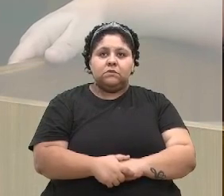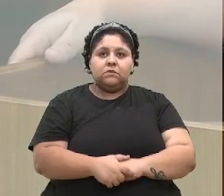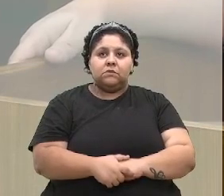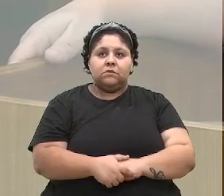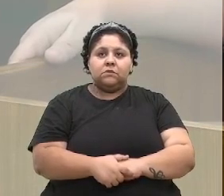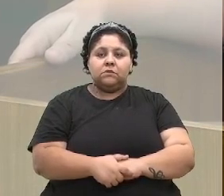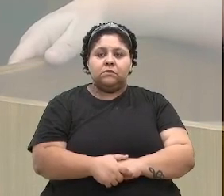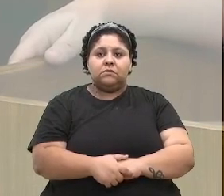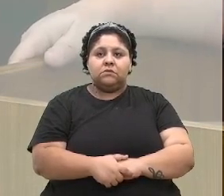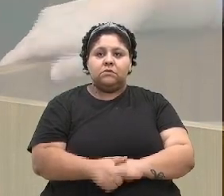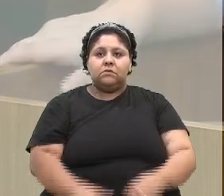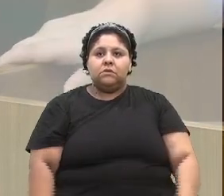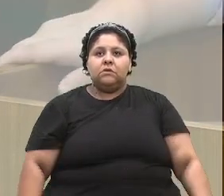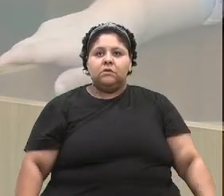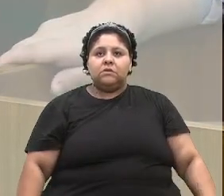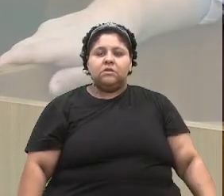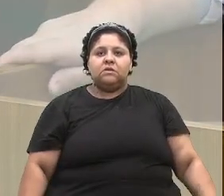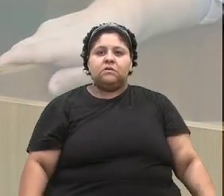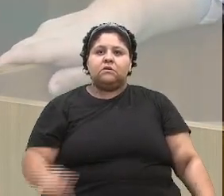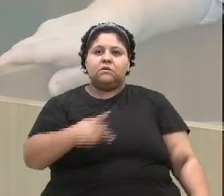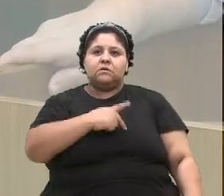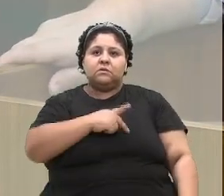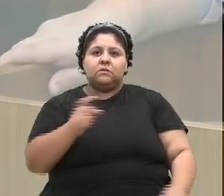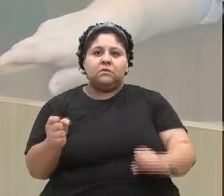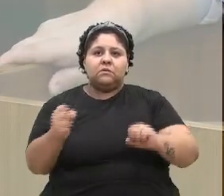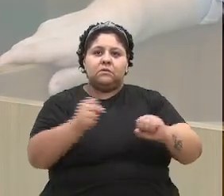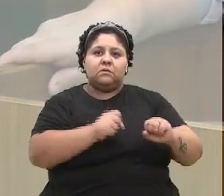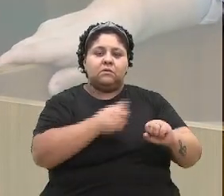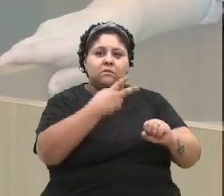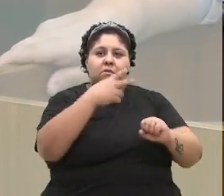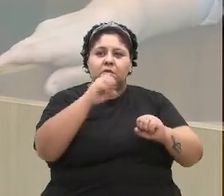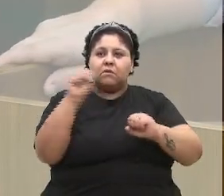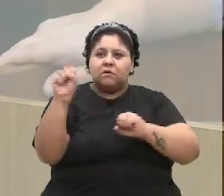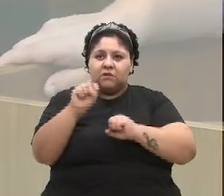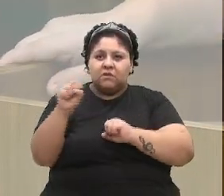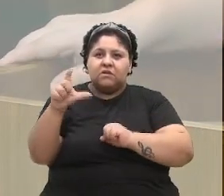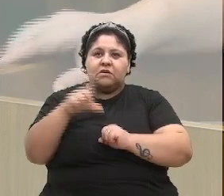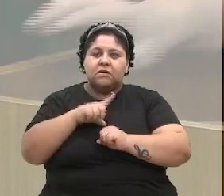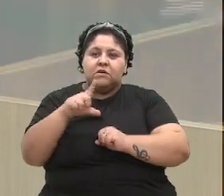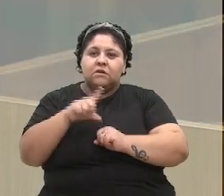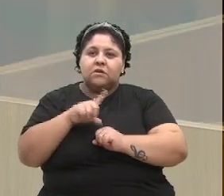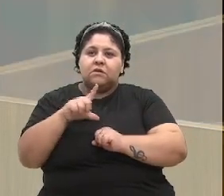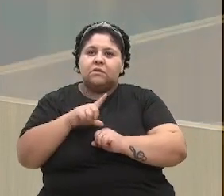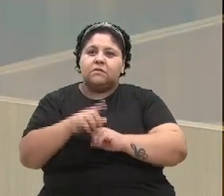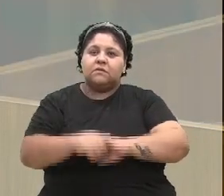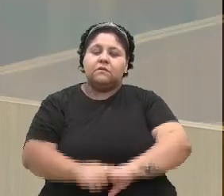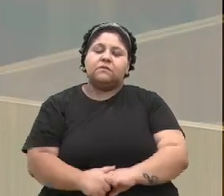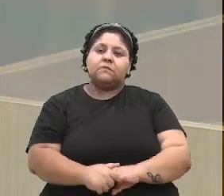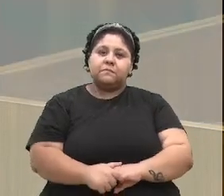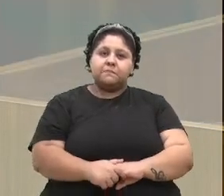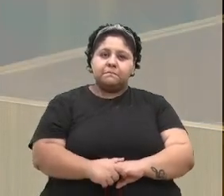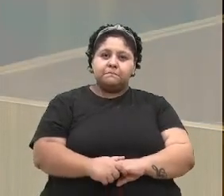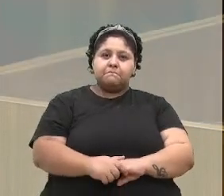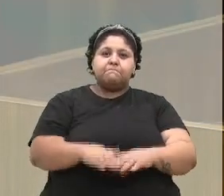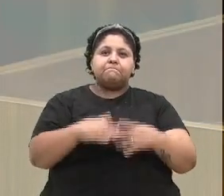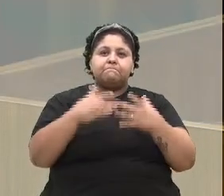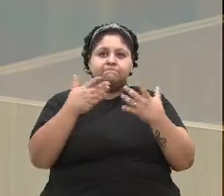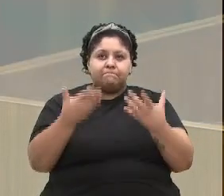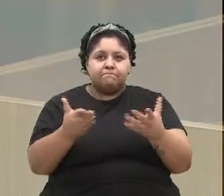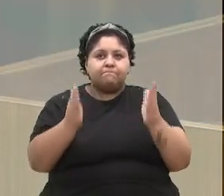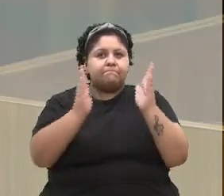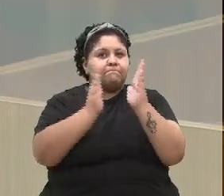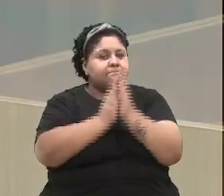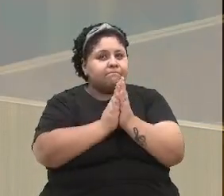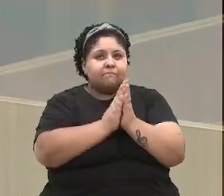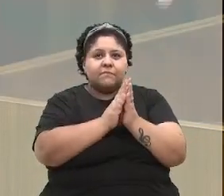Não. Só, presidente, posso pegar os meus 20 segundos que eu tinha? Tá. Então, o senhor, por favor, não me